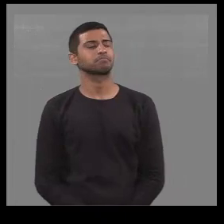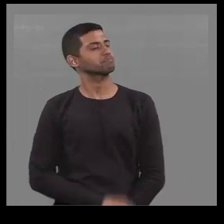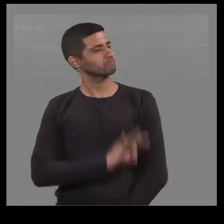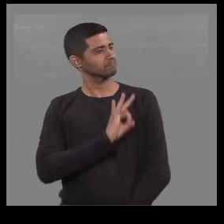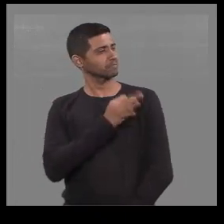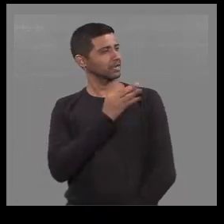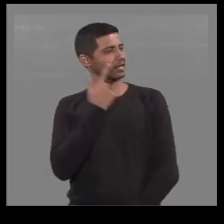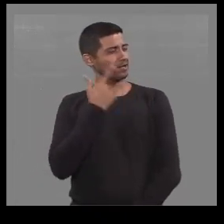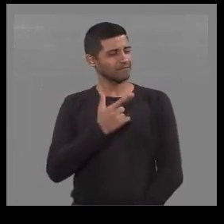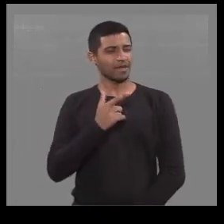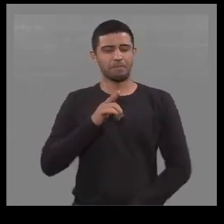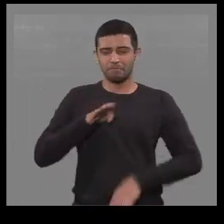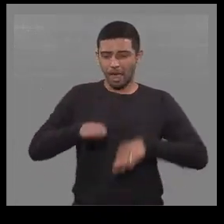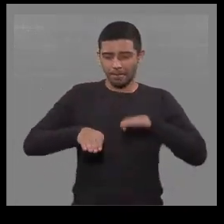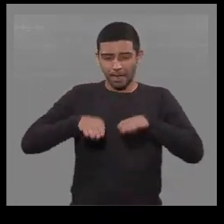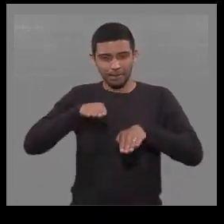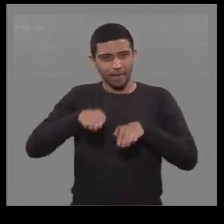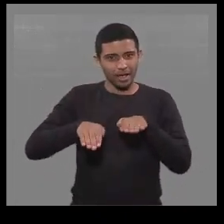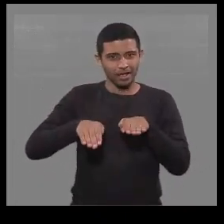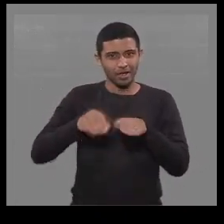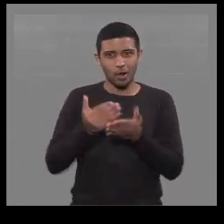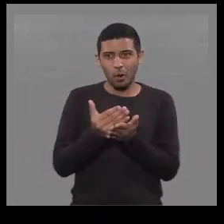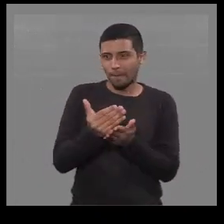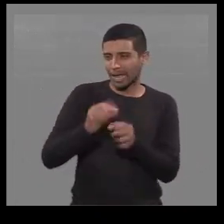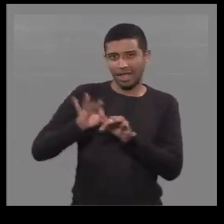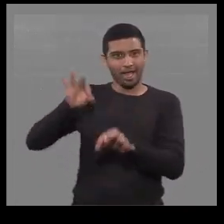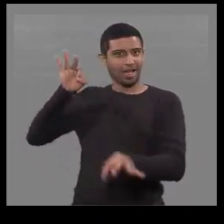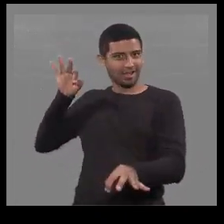volta. É isso, nossos